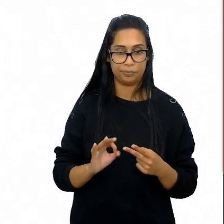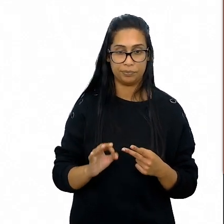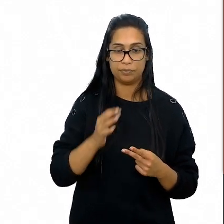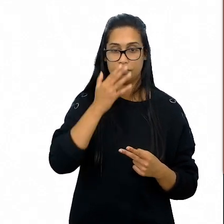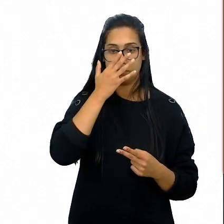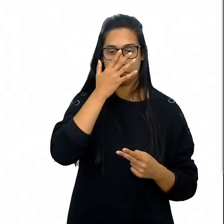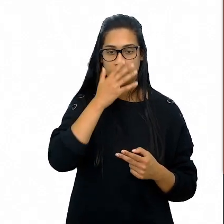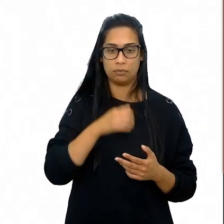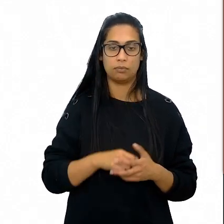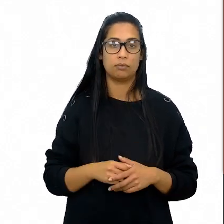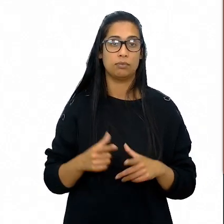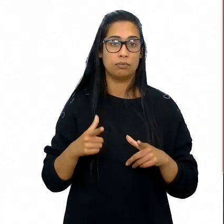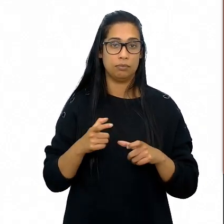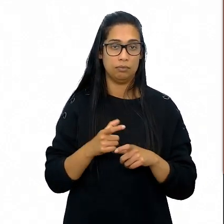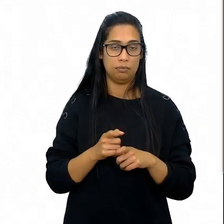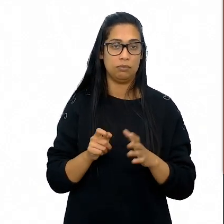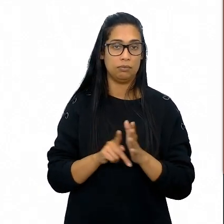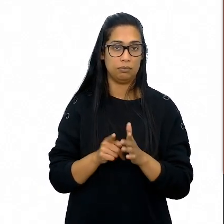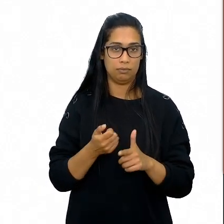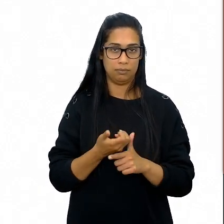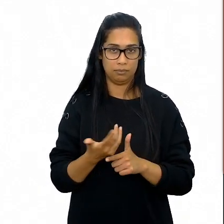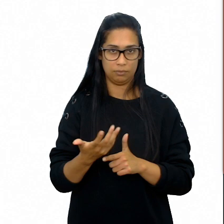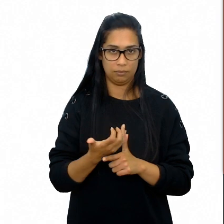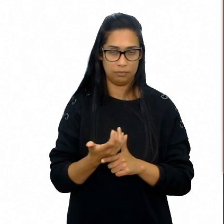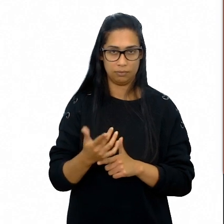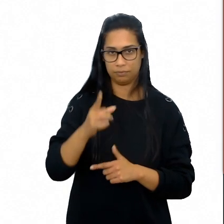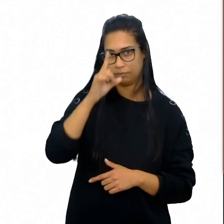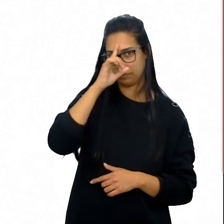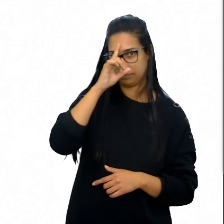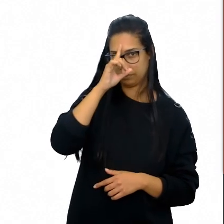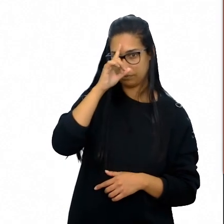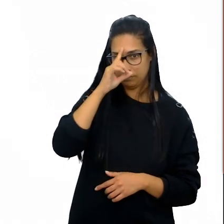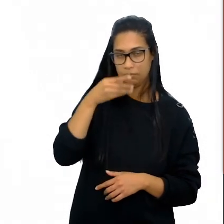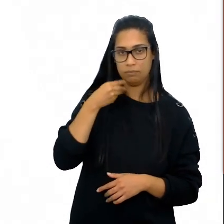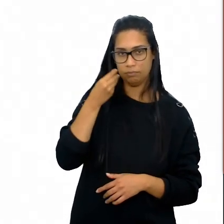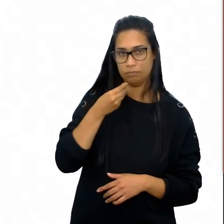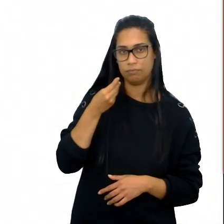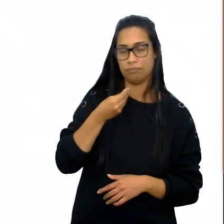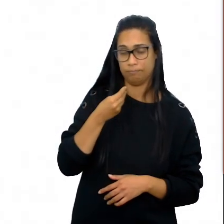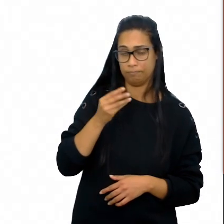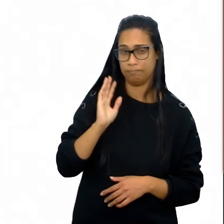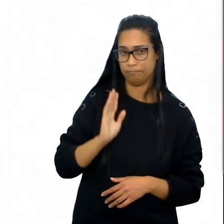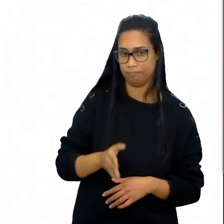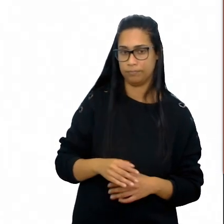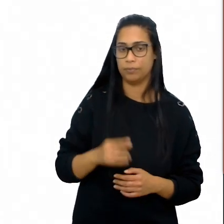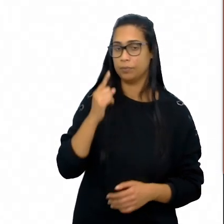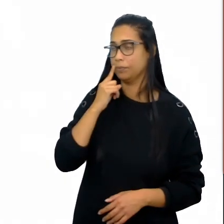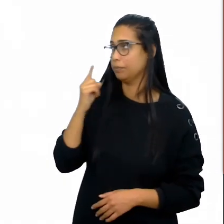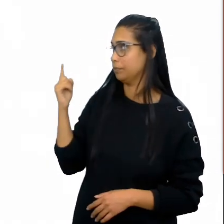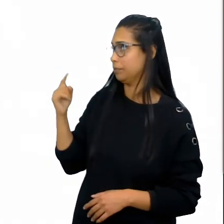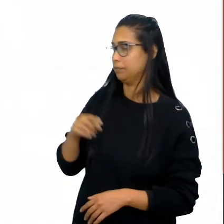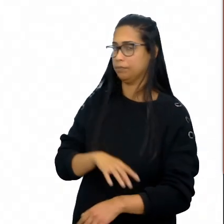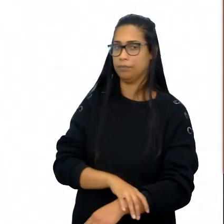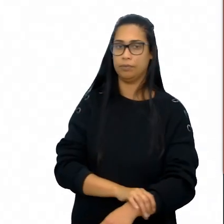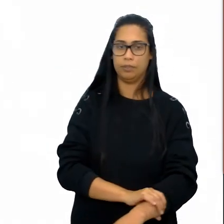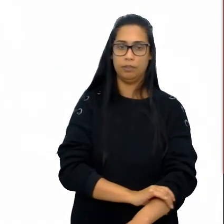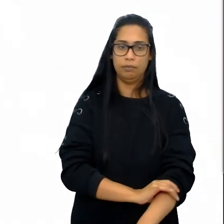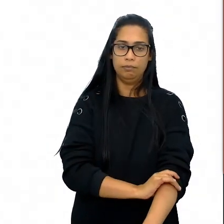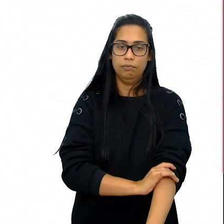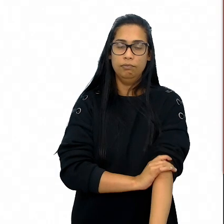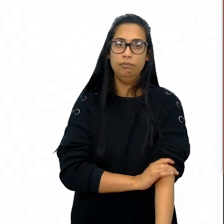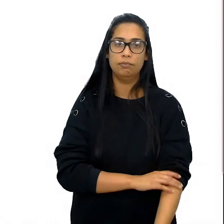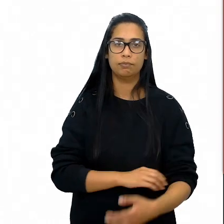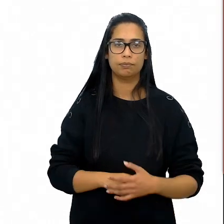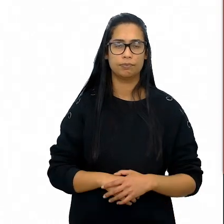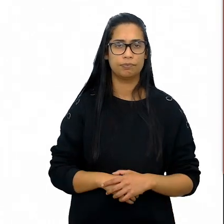inclusive com uso de expressões de cálculo em situações cotidianas muito bem quando eu venho para cá e eu é